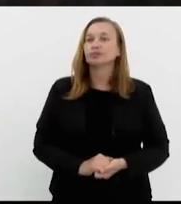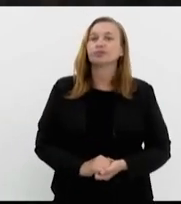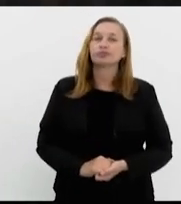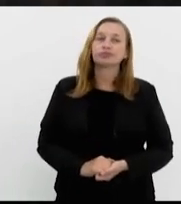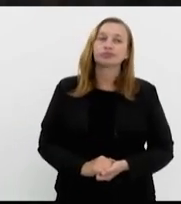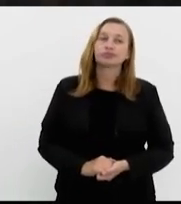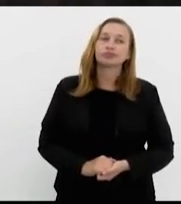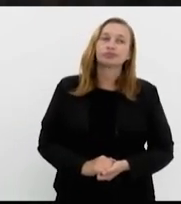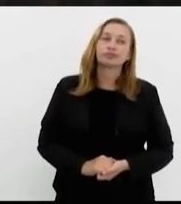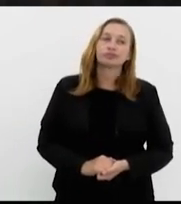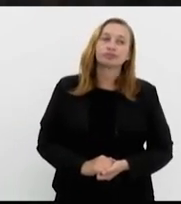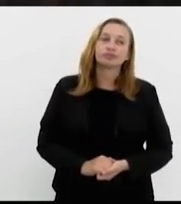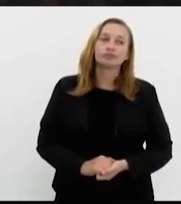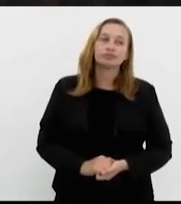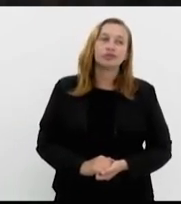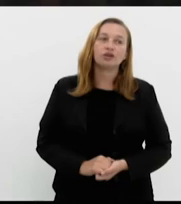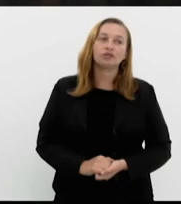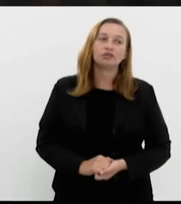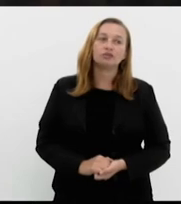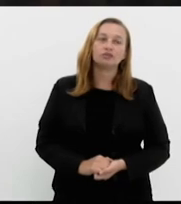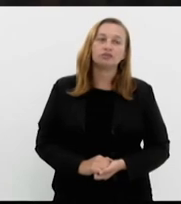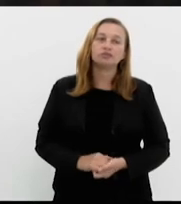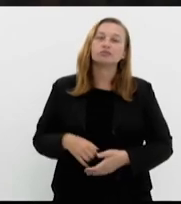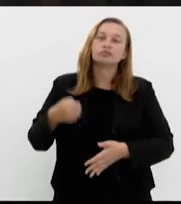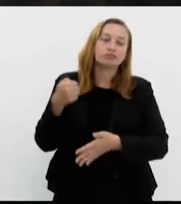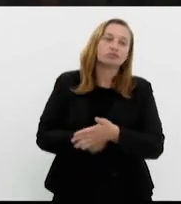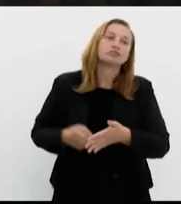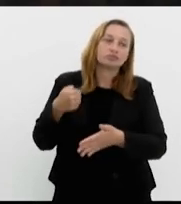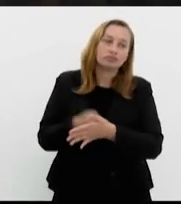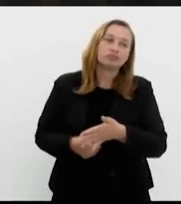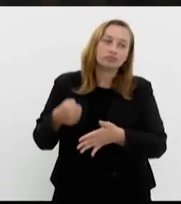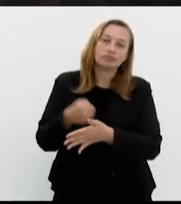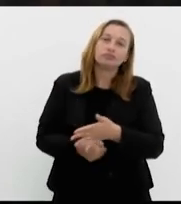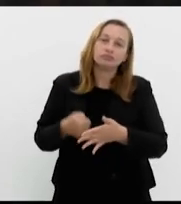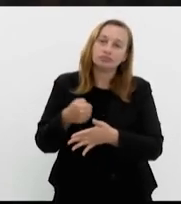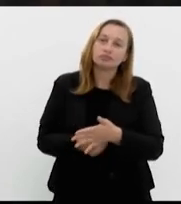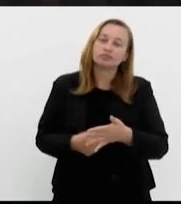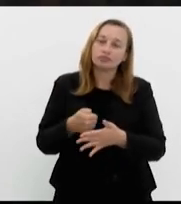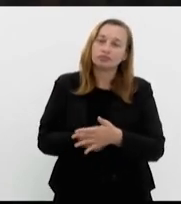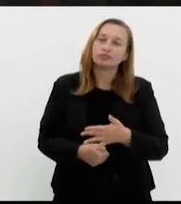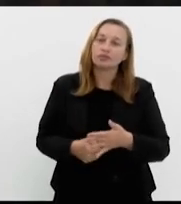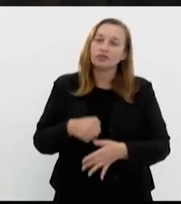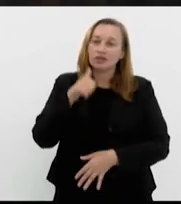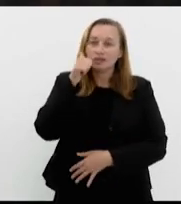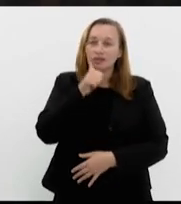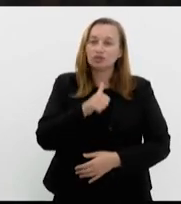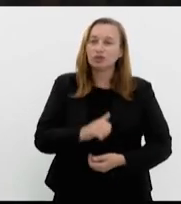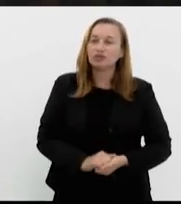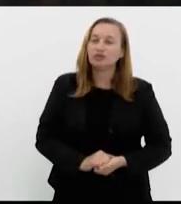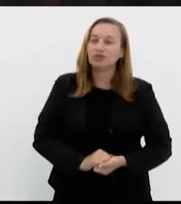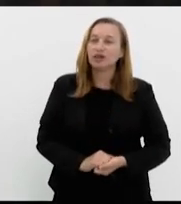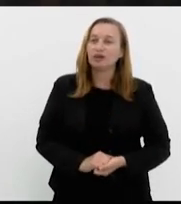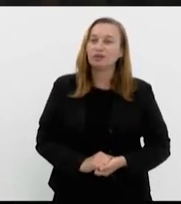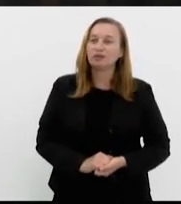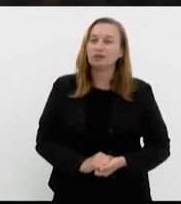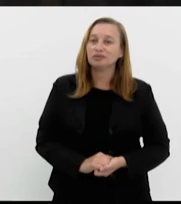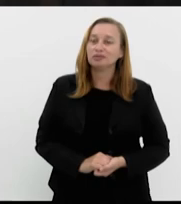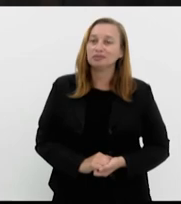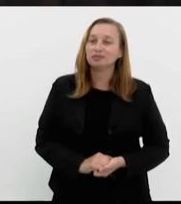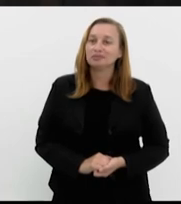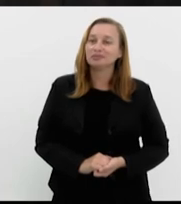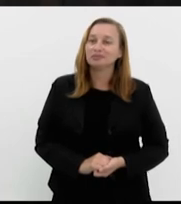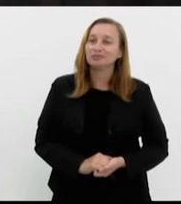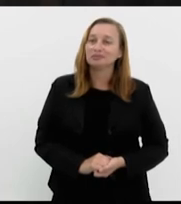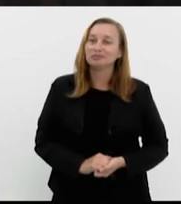de avanço da luta feminina aqui na nossa sociedade fluminense, na